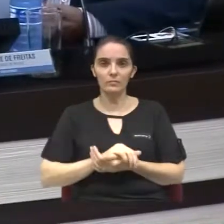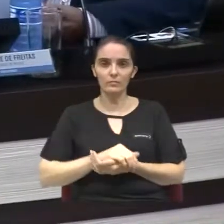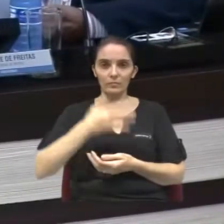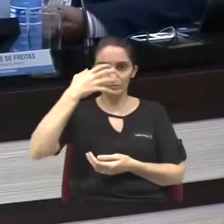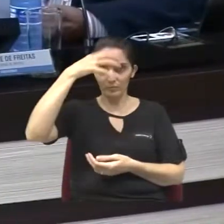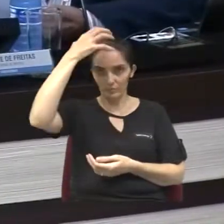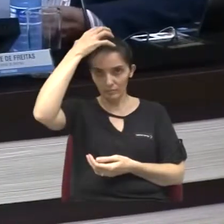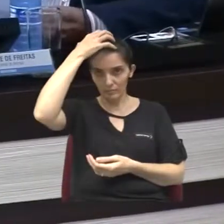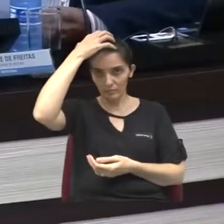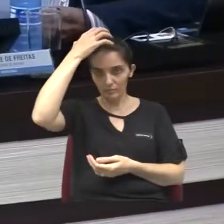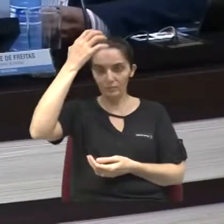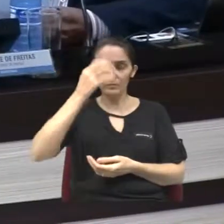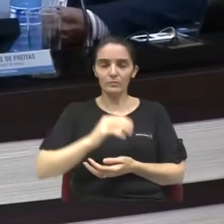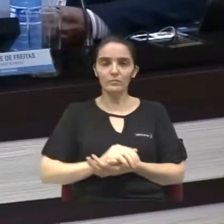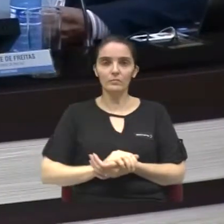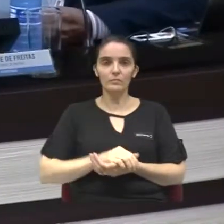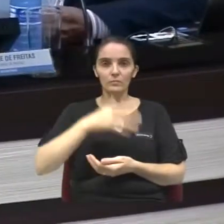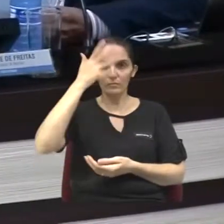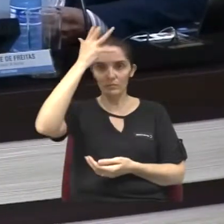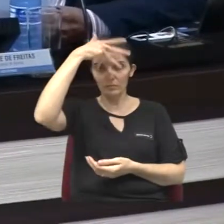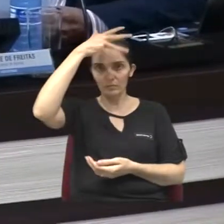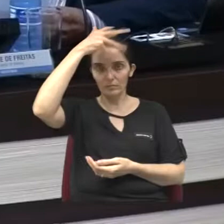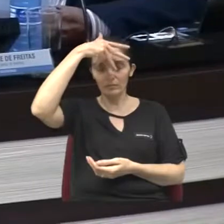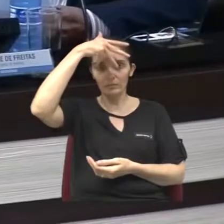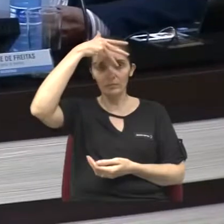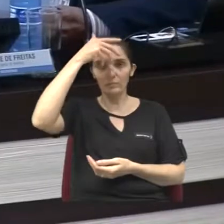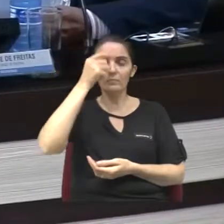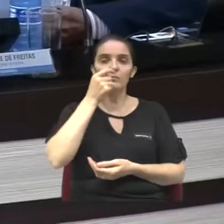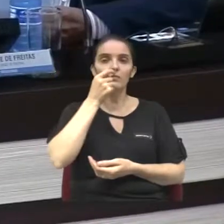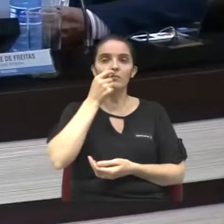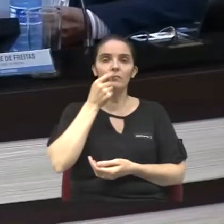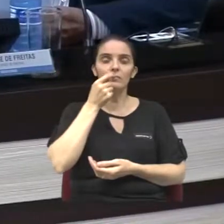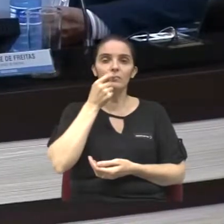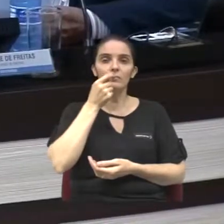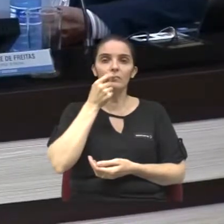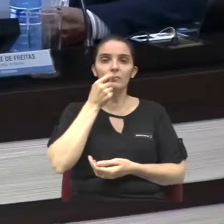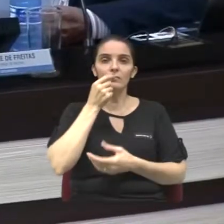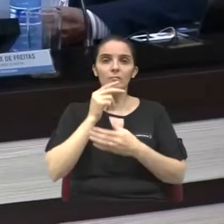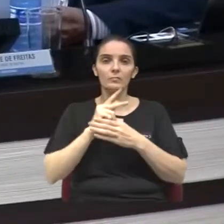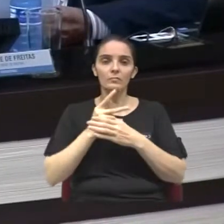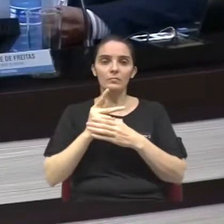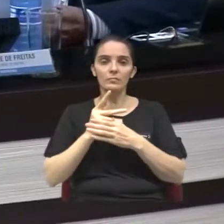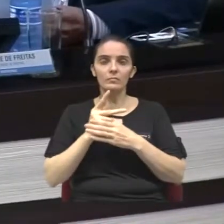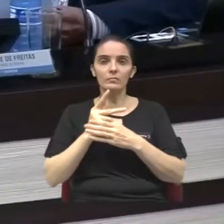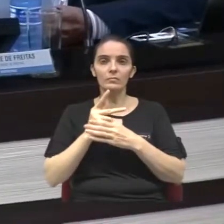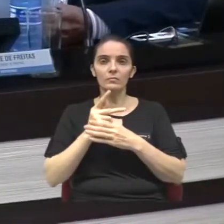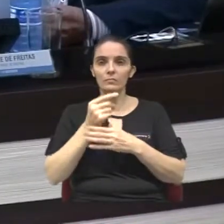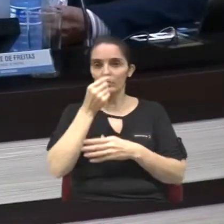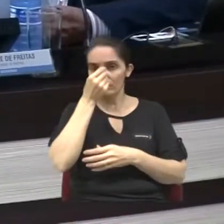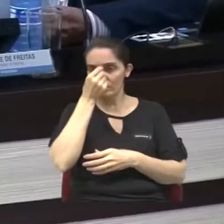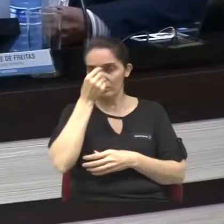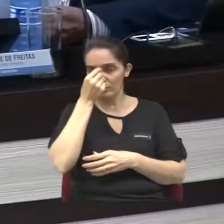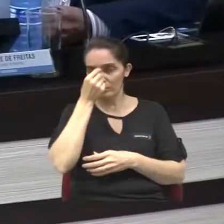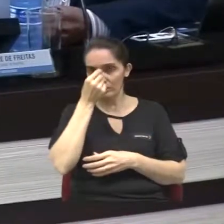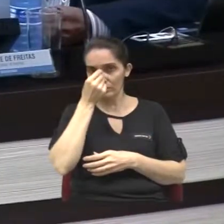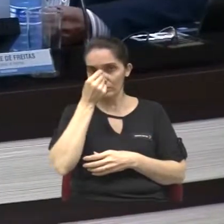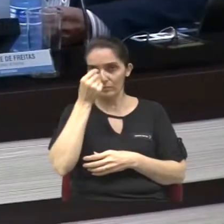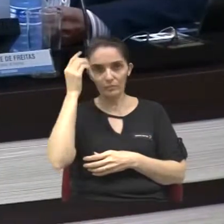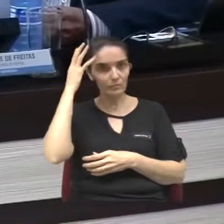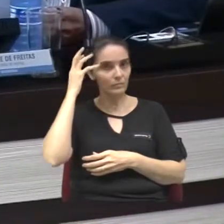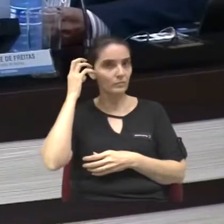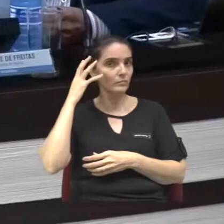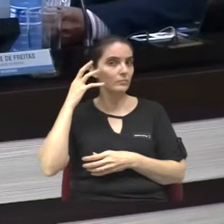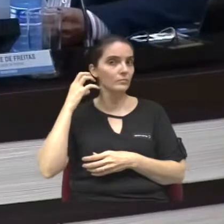Darcy Reis de Souza, Érica Tanque, Estevão Nogueira, Helder do Táxi, Jorge de Freitas, Lu